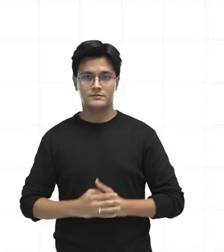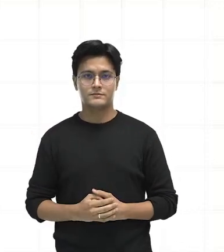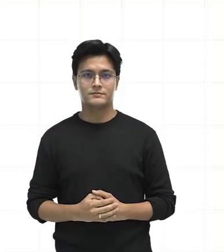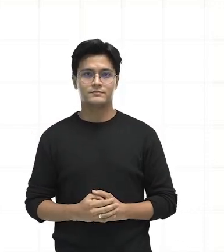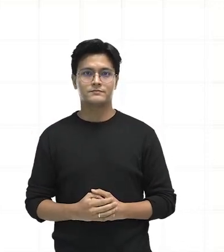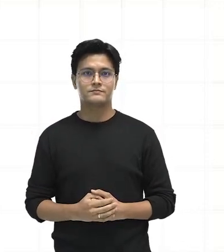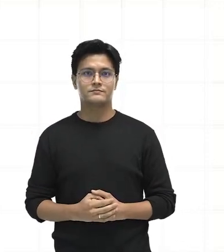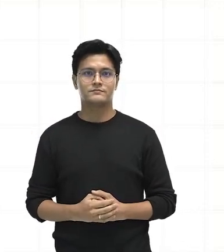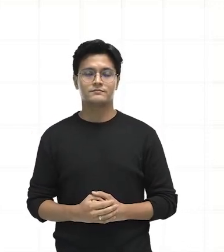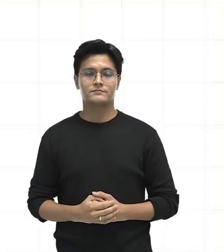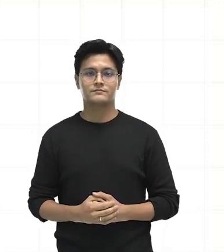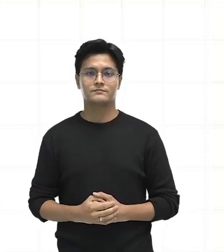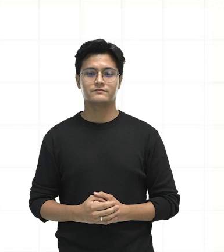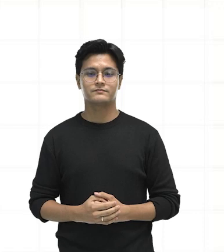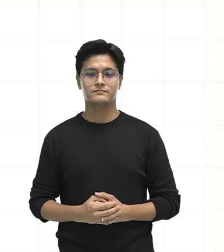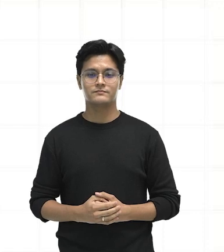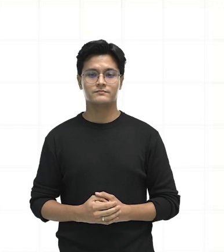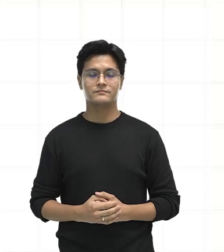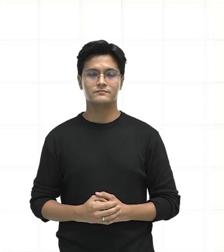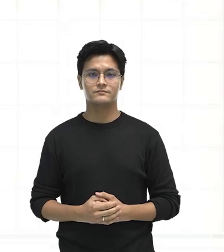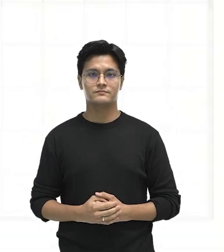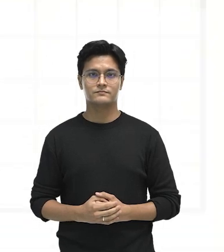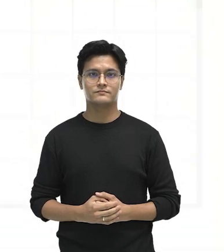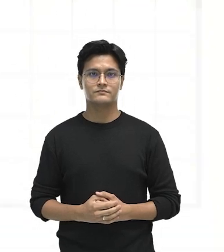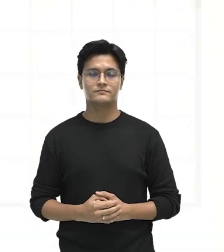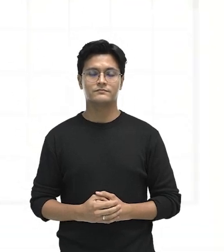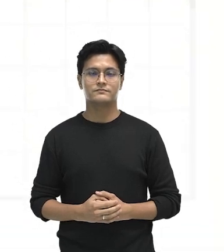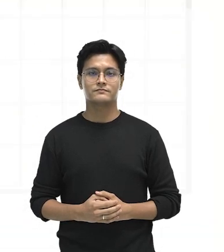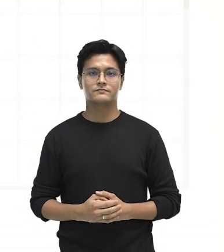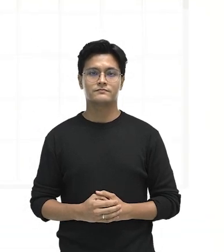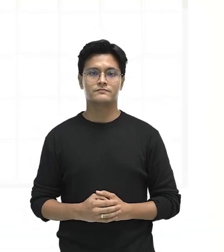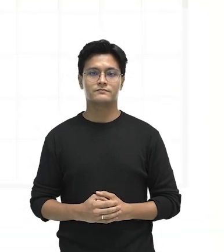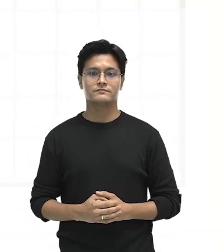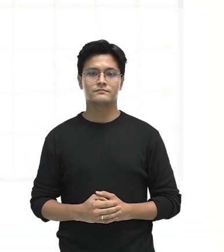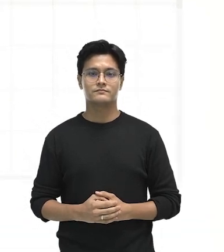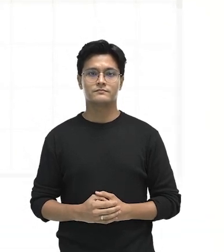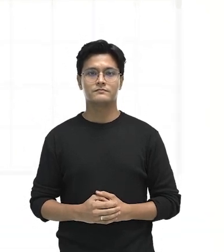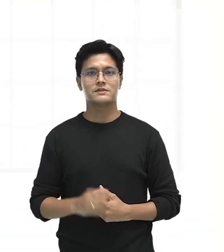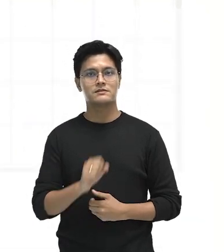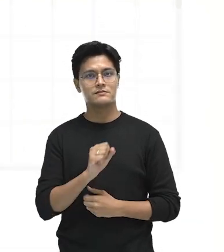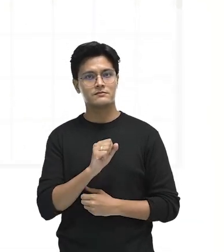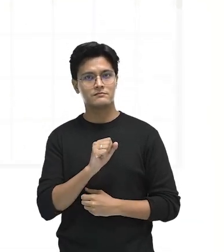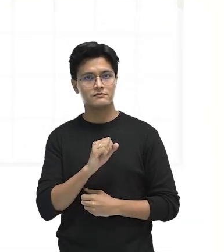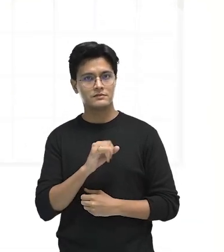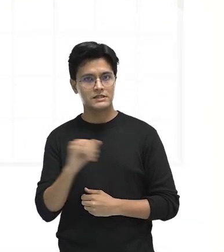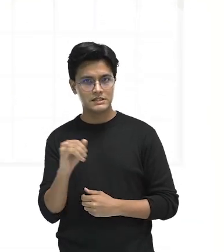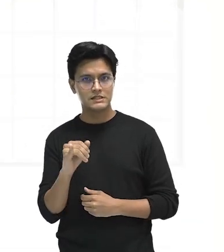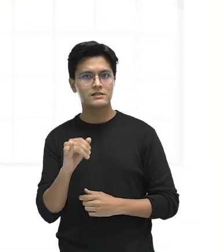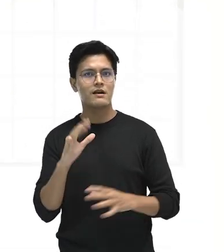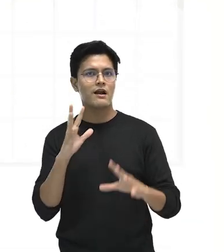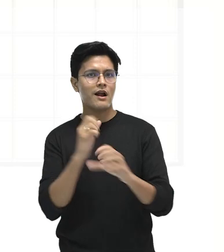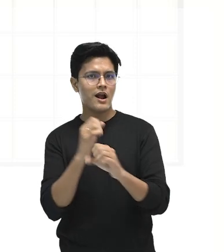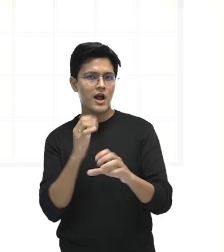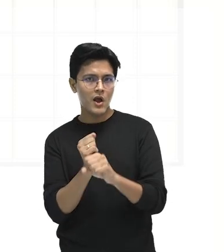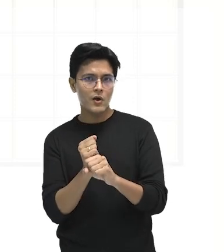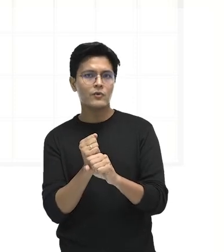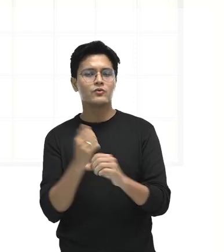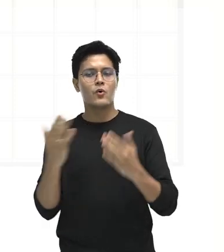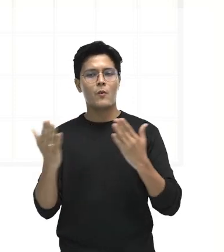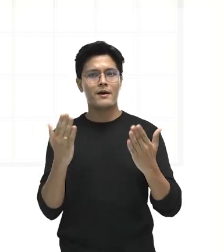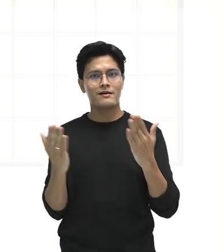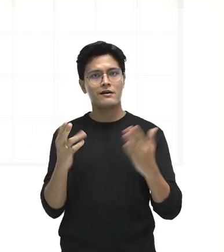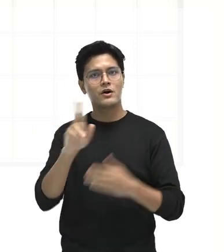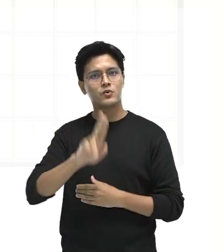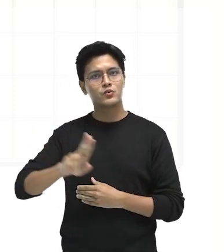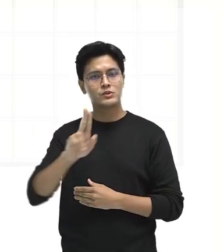uma calculadora ali disponível. Então, nesse caso, pessoal, quando a gente não conseguir fazer essa comparação através